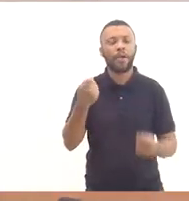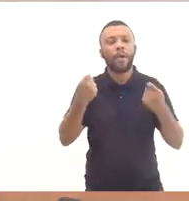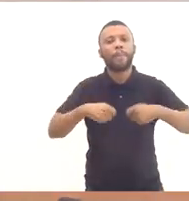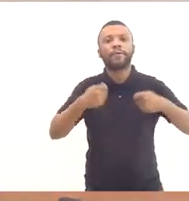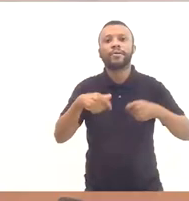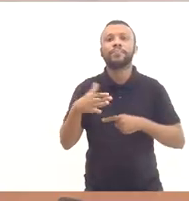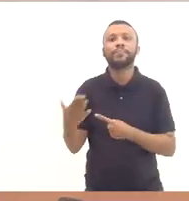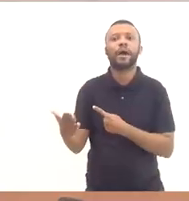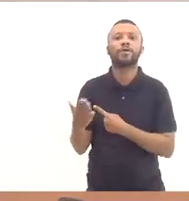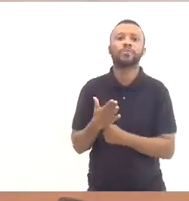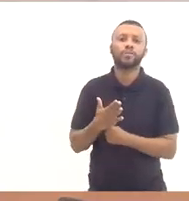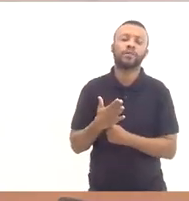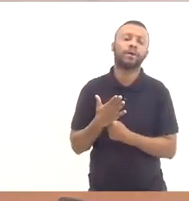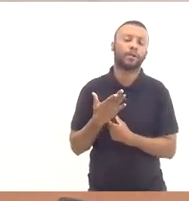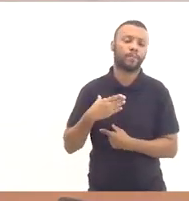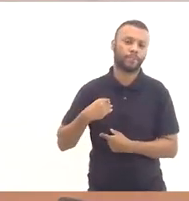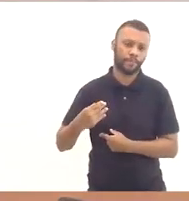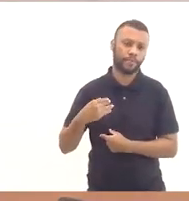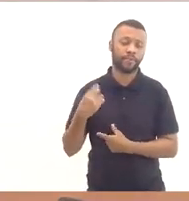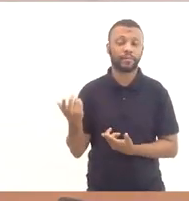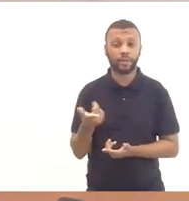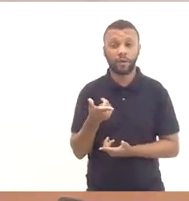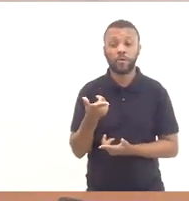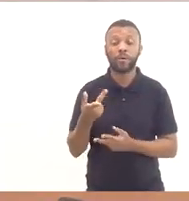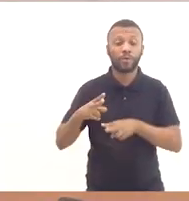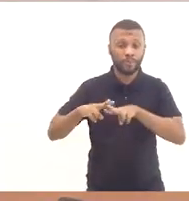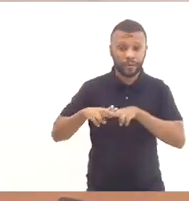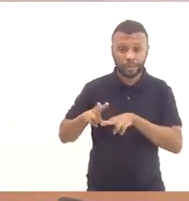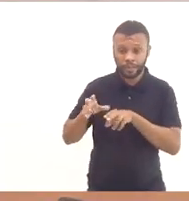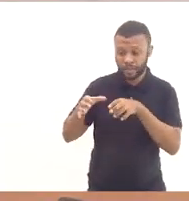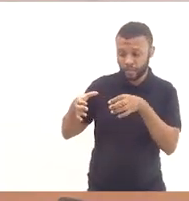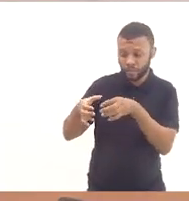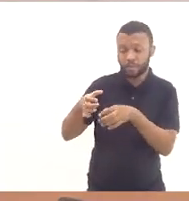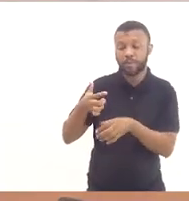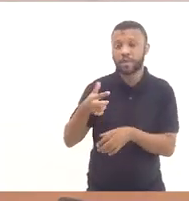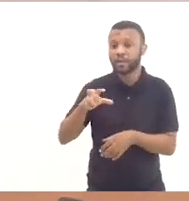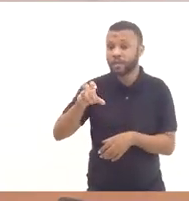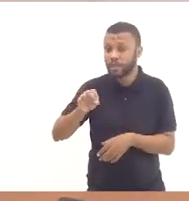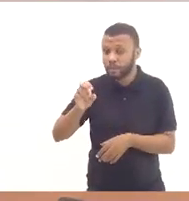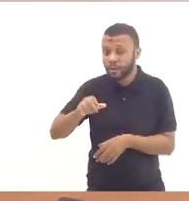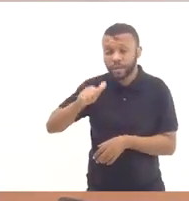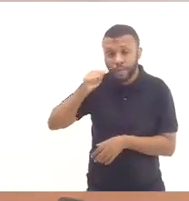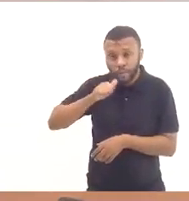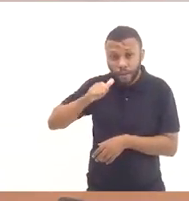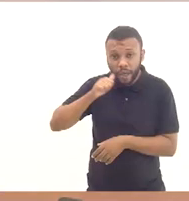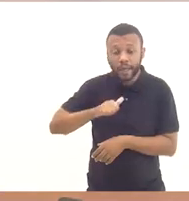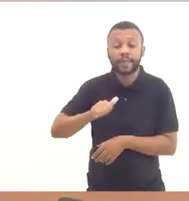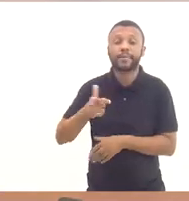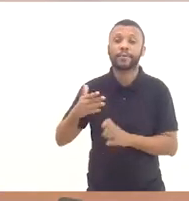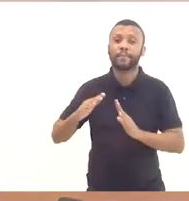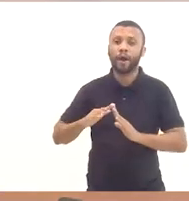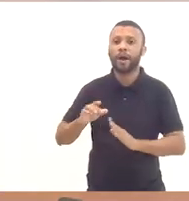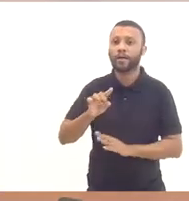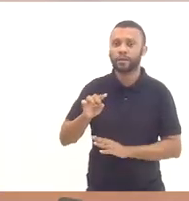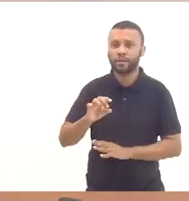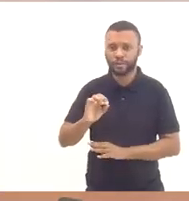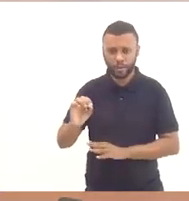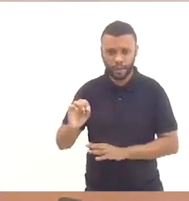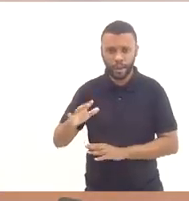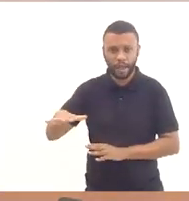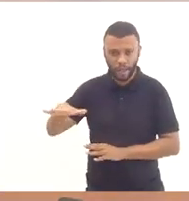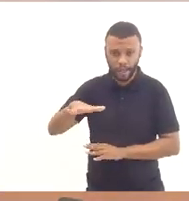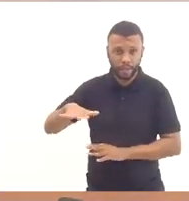de ajuda para o meu filho então em nome dessas 250 mulheres da zona oeste que hoje fazem parte do Miss cadeirante